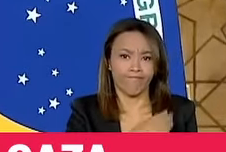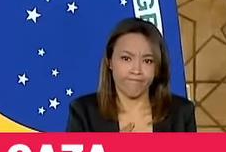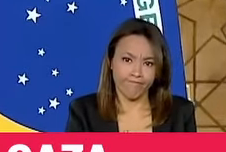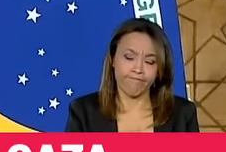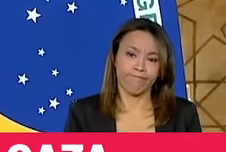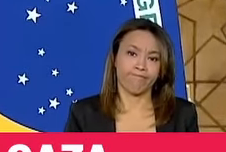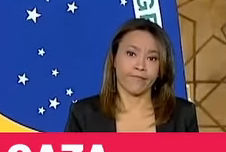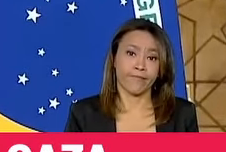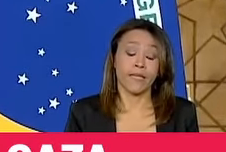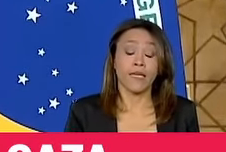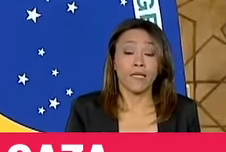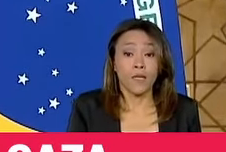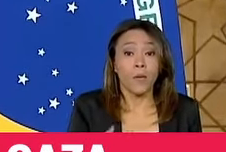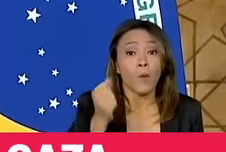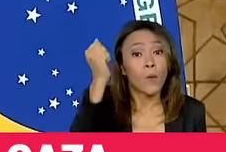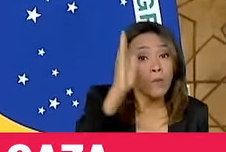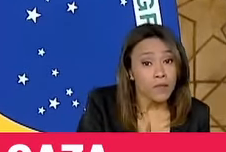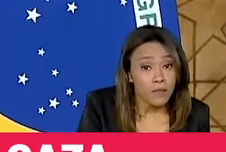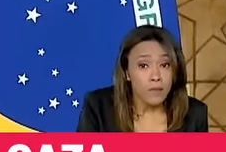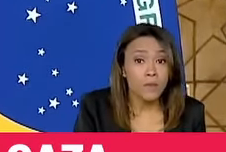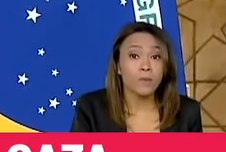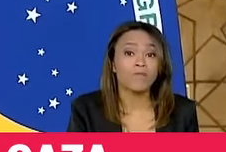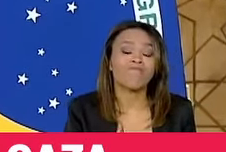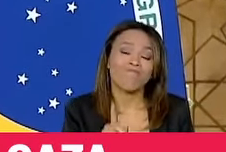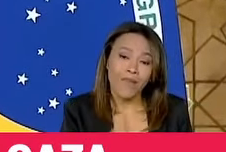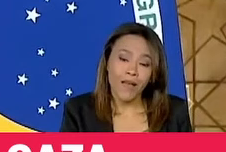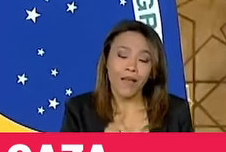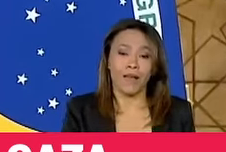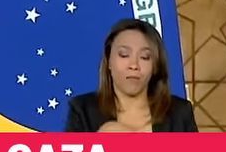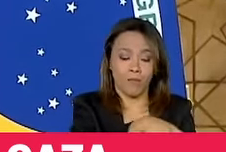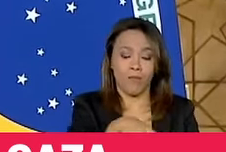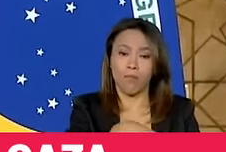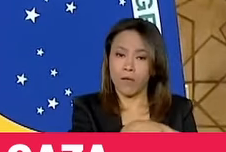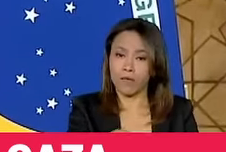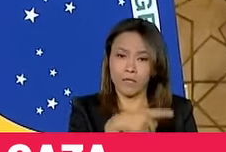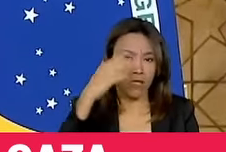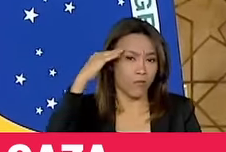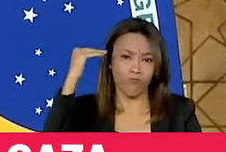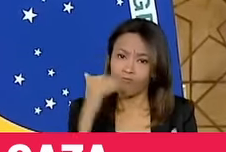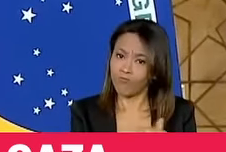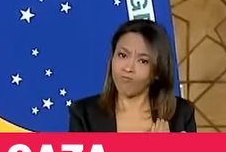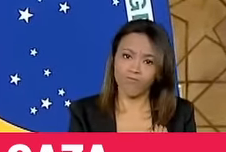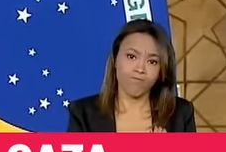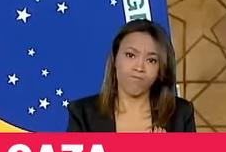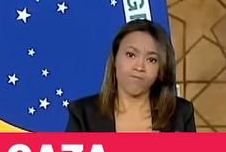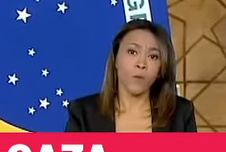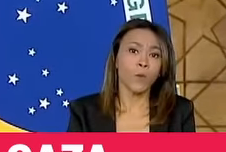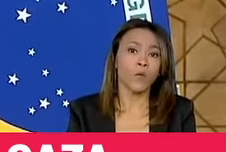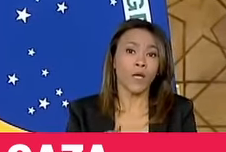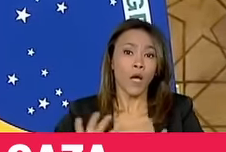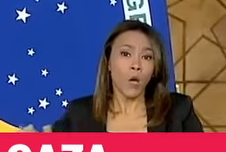O Brasil foi um país que condenou de forma veemente a posição do